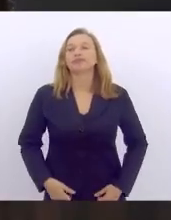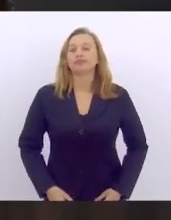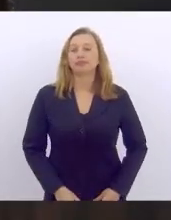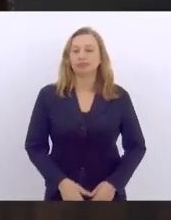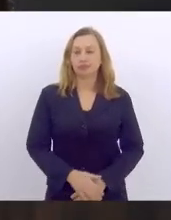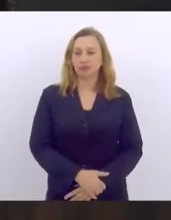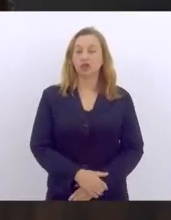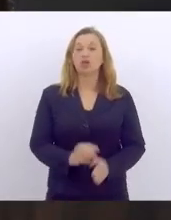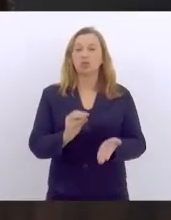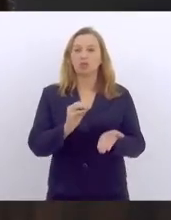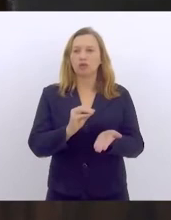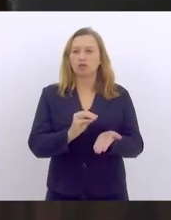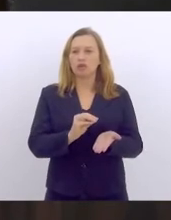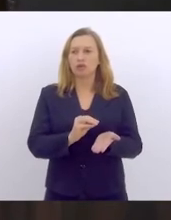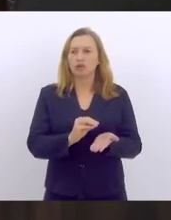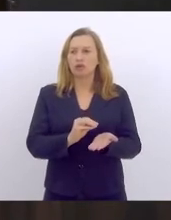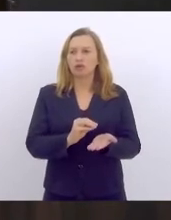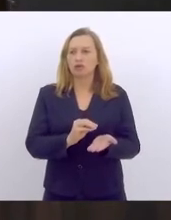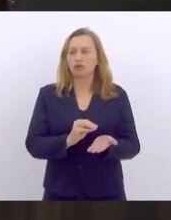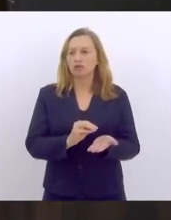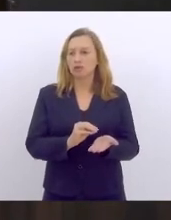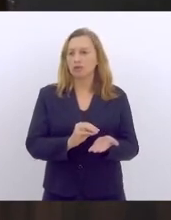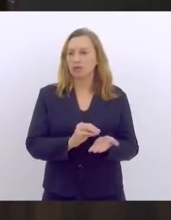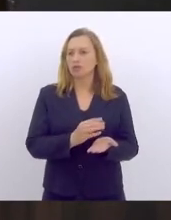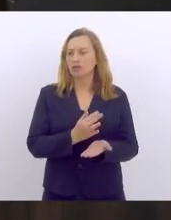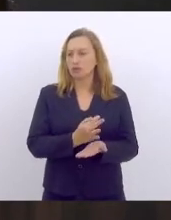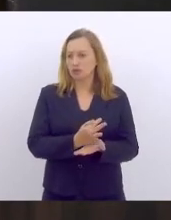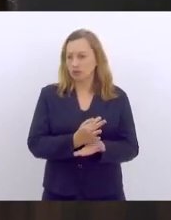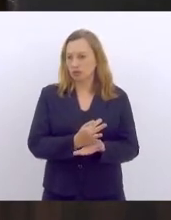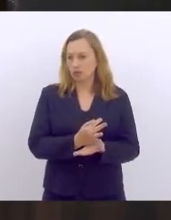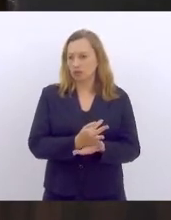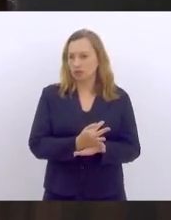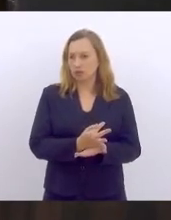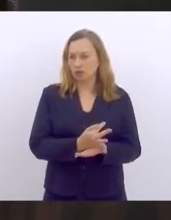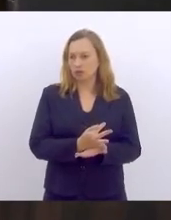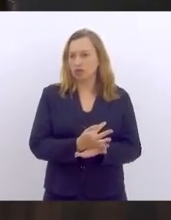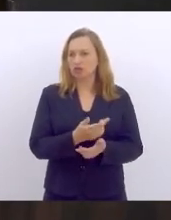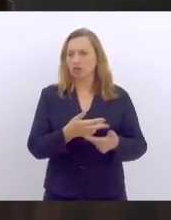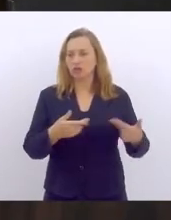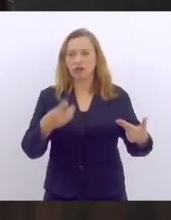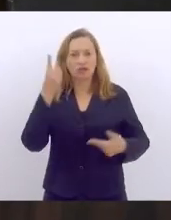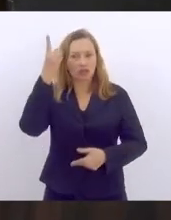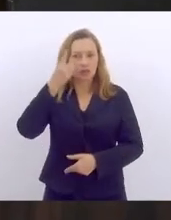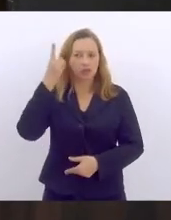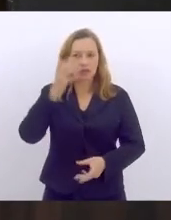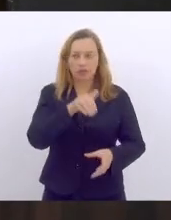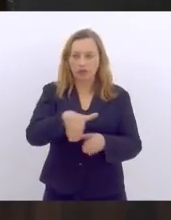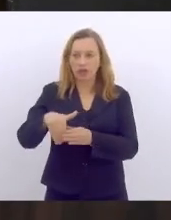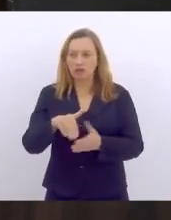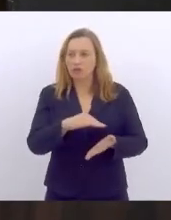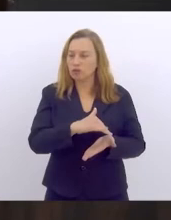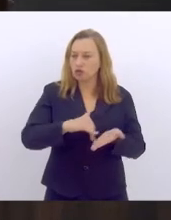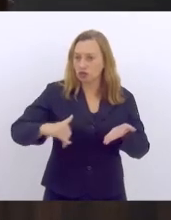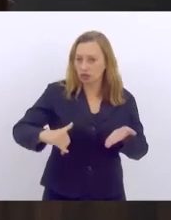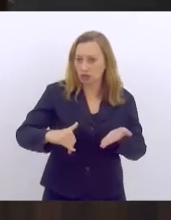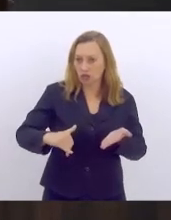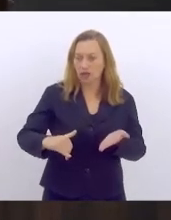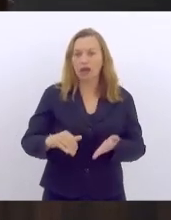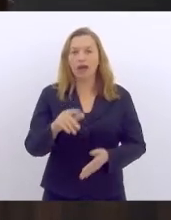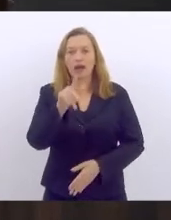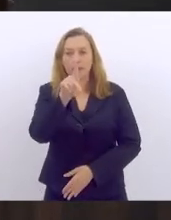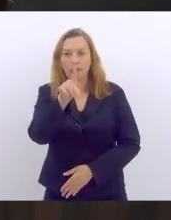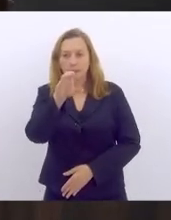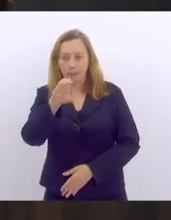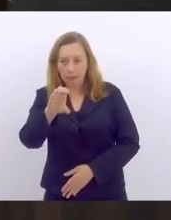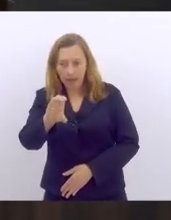Por falta de quórum, eu vou retirar de ofício a PEC.